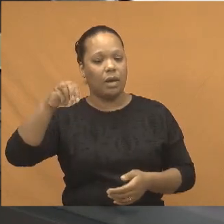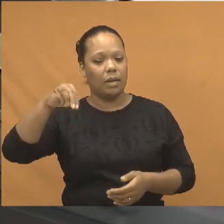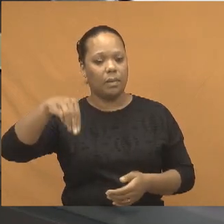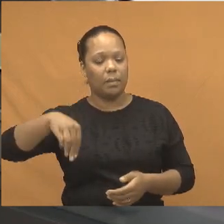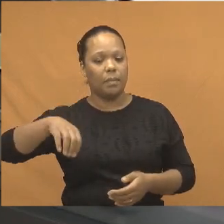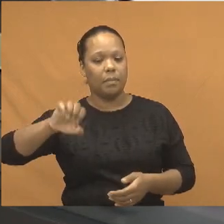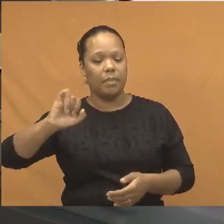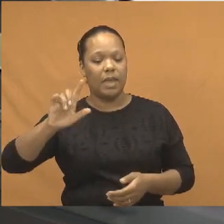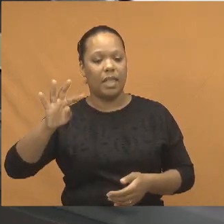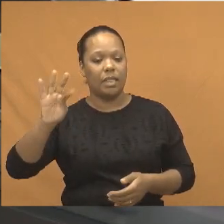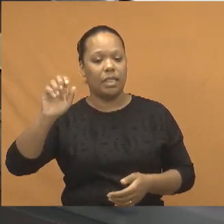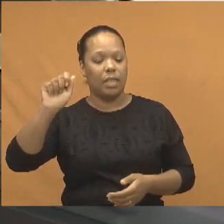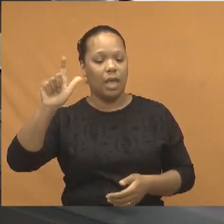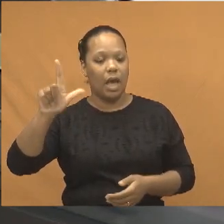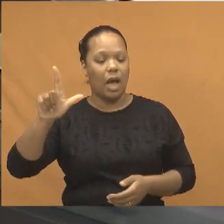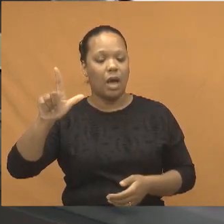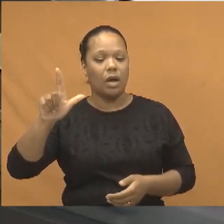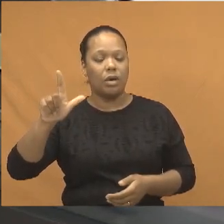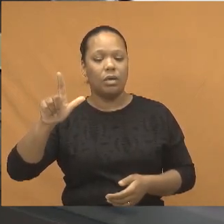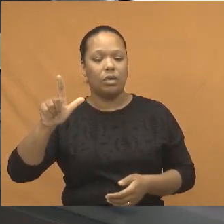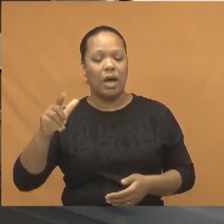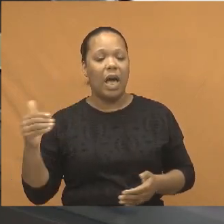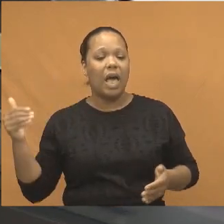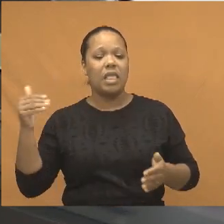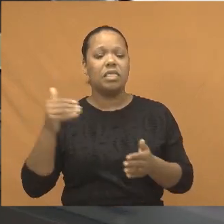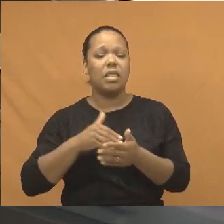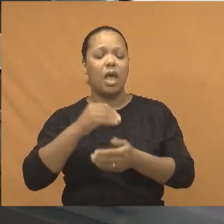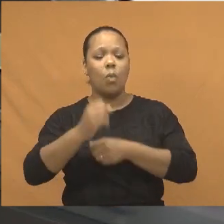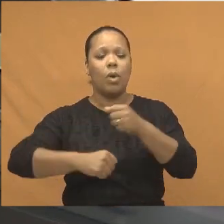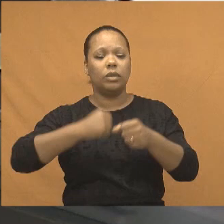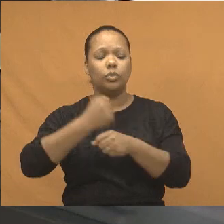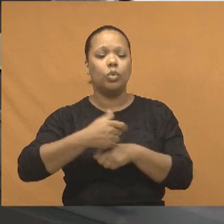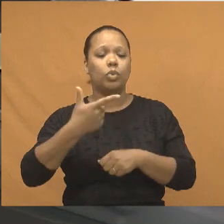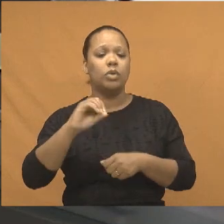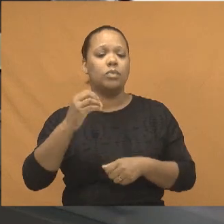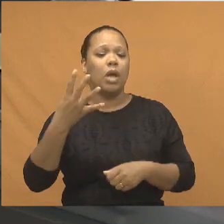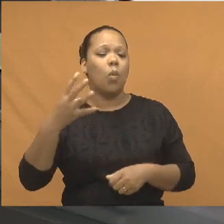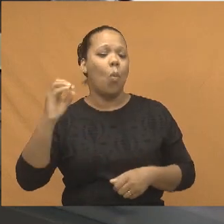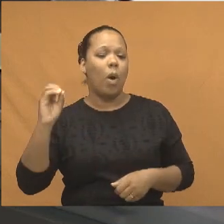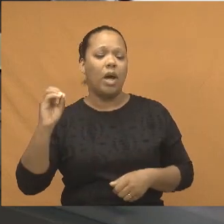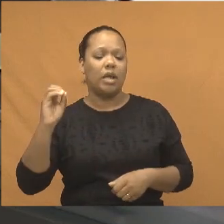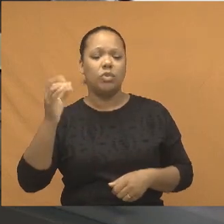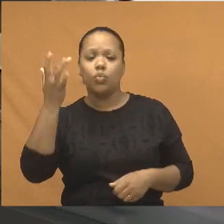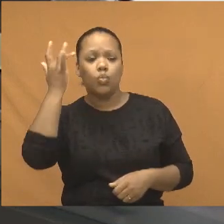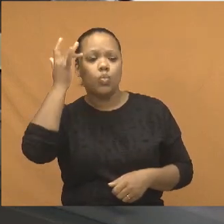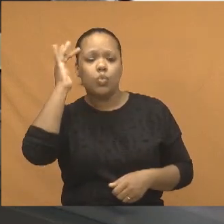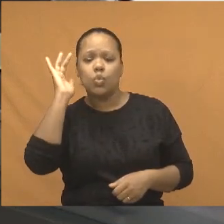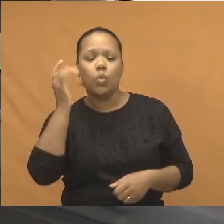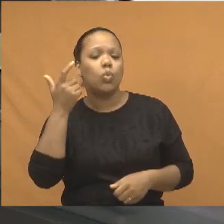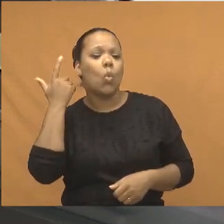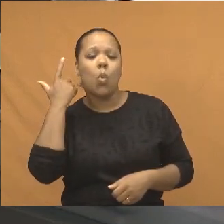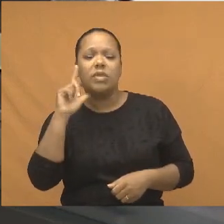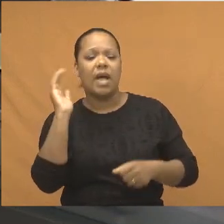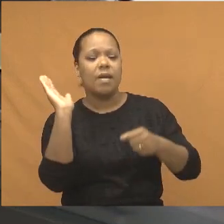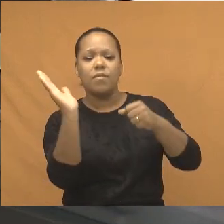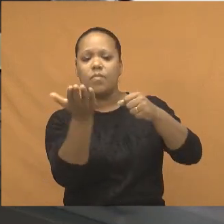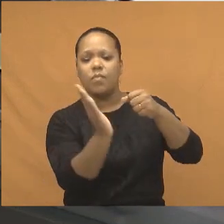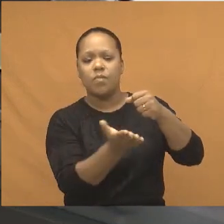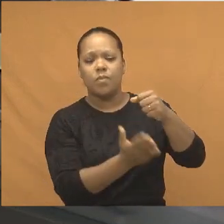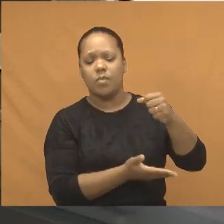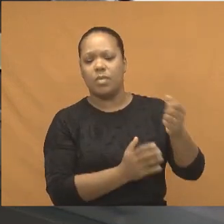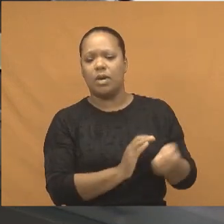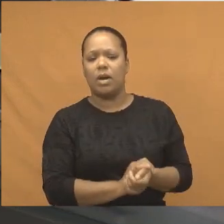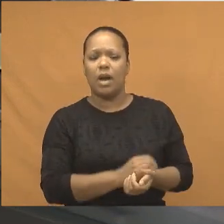2040 e eles não estão dando conta de fazer a capina. Eu não estou entendendo, quer dizer, eles não, a prefeitura que não